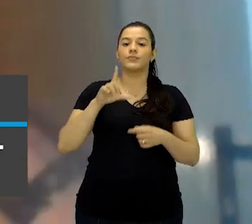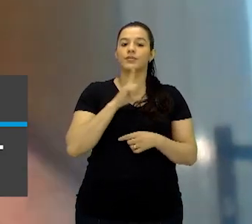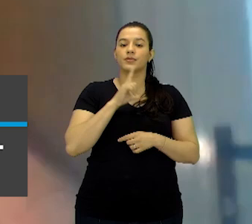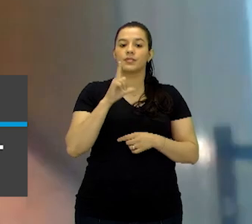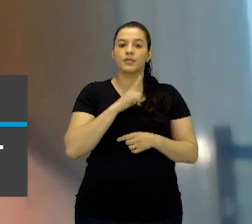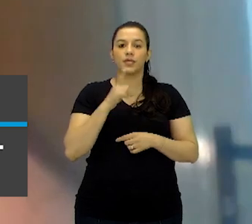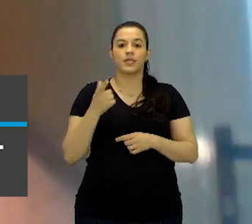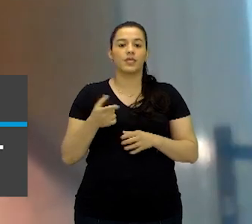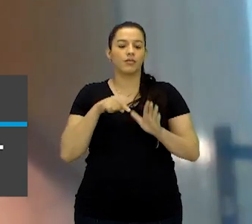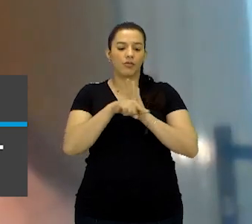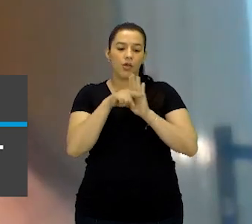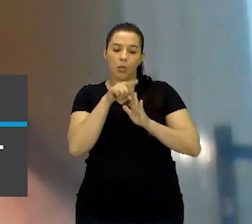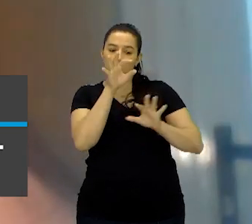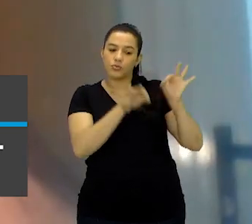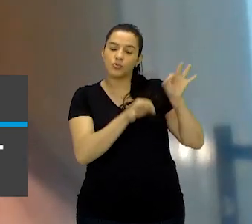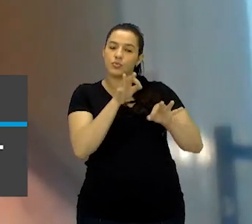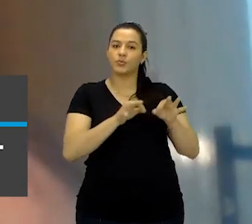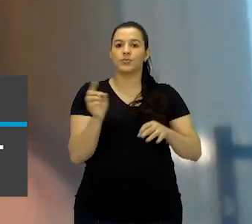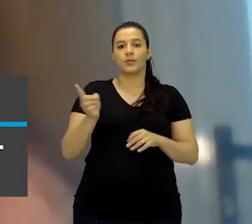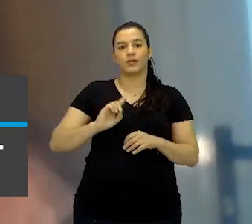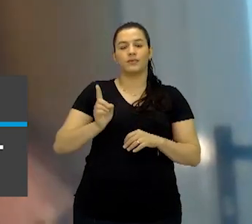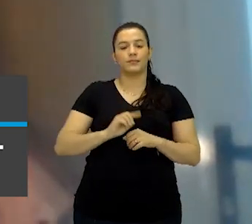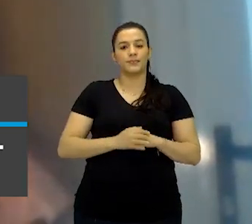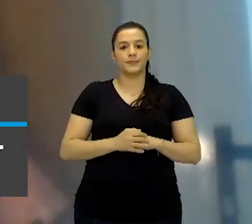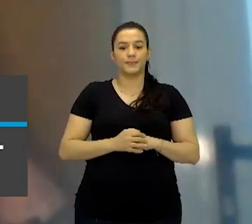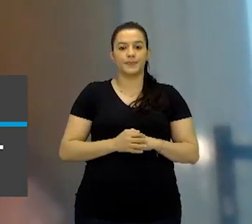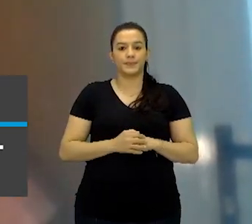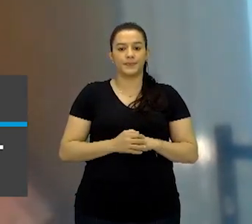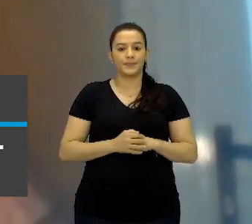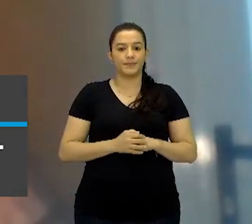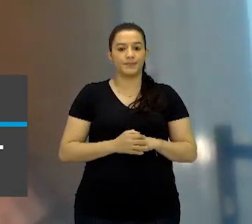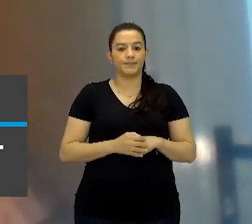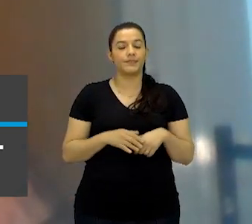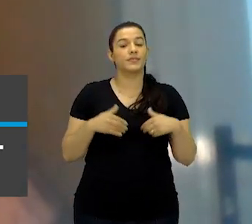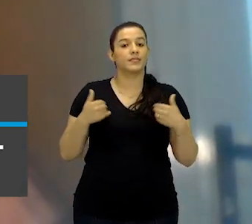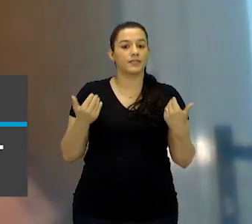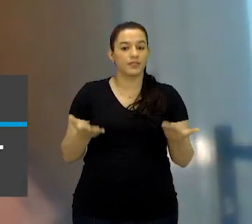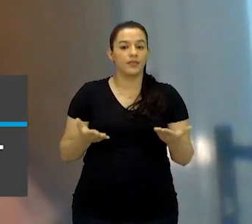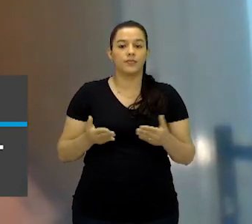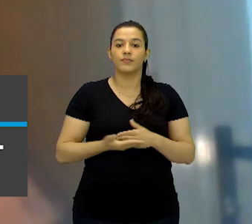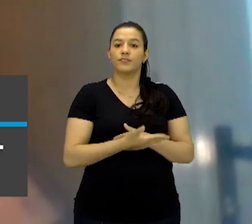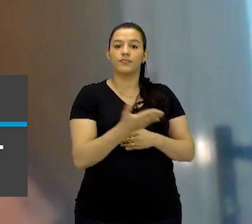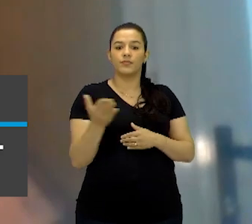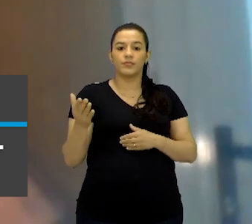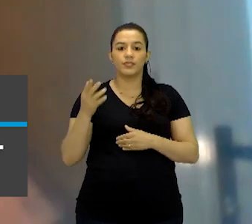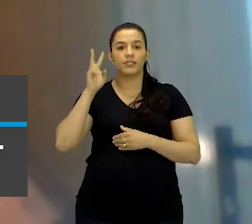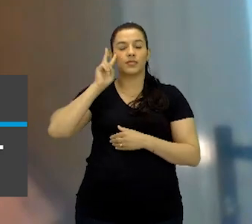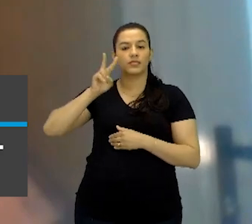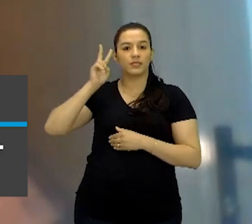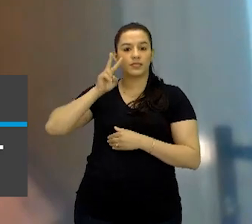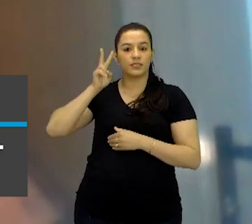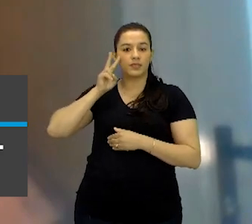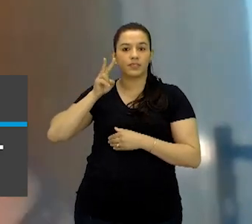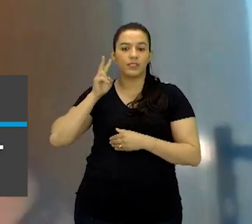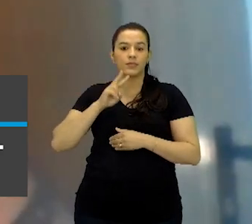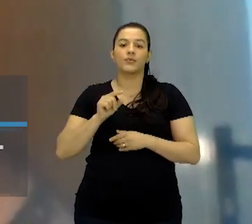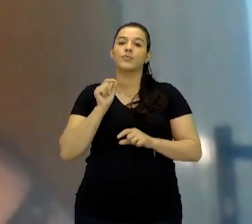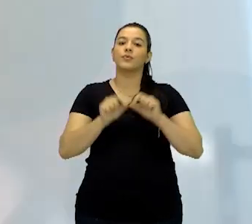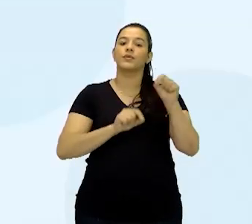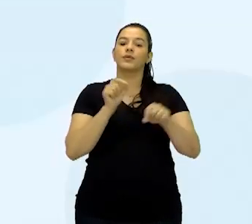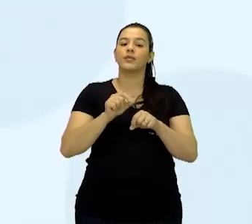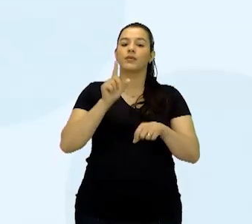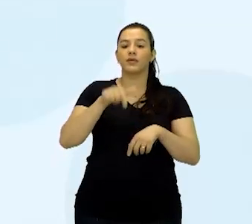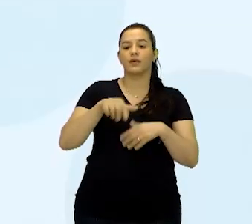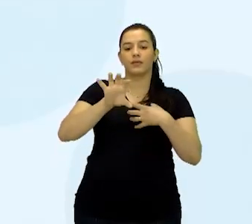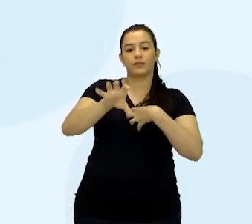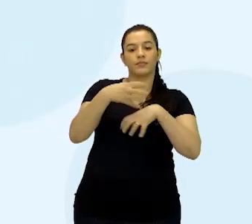não julgamento, então não julgar, né? Então, será que você se lembra o que é